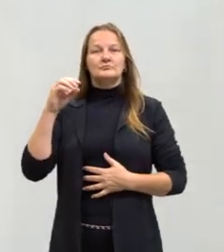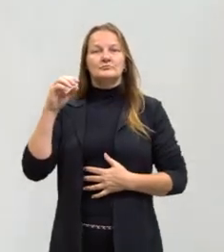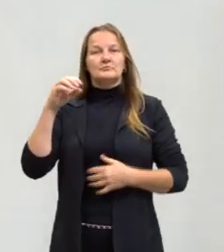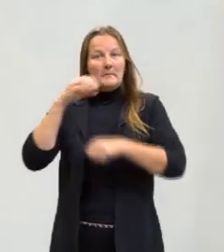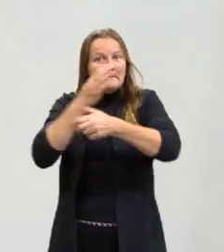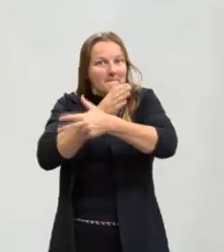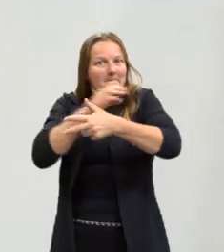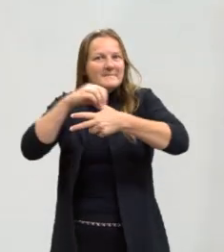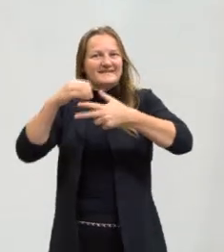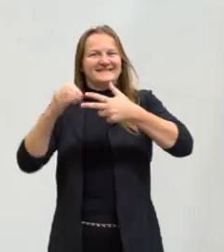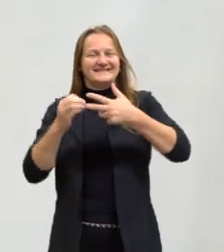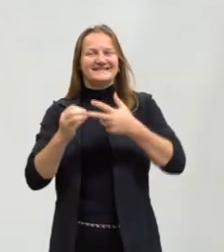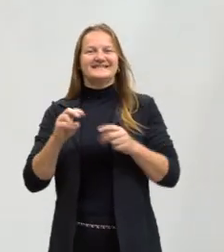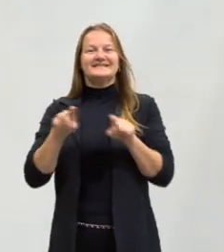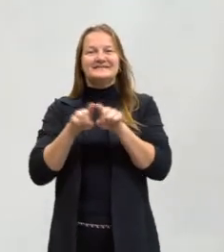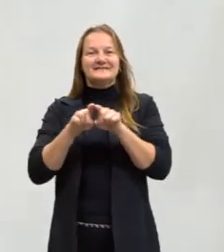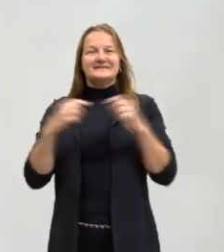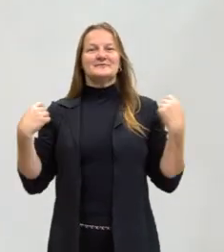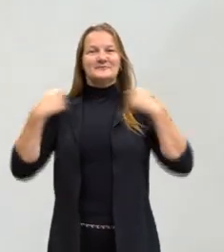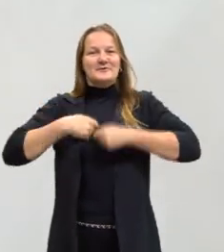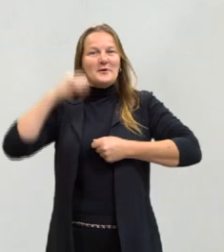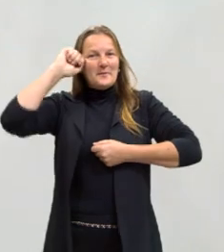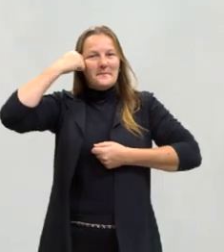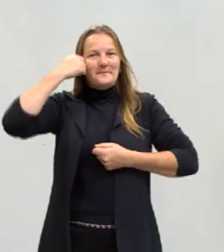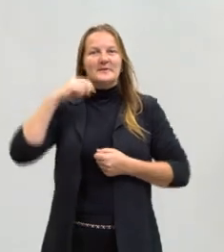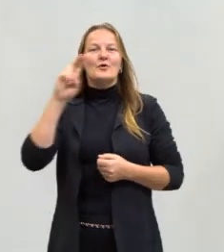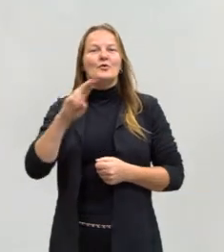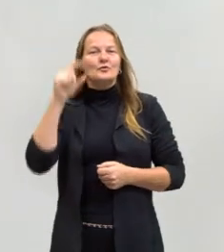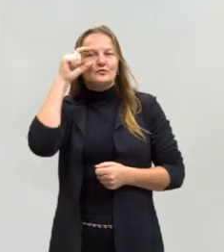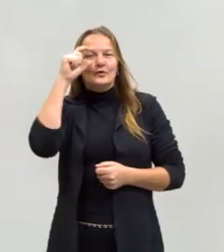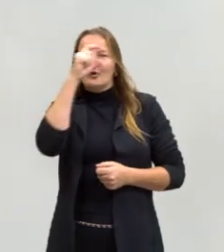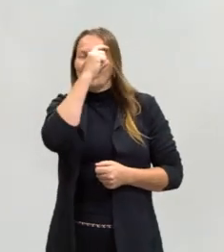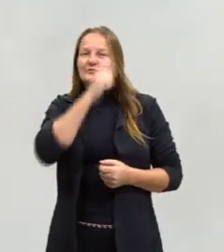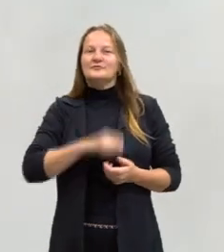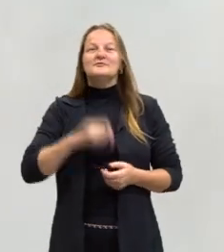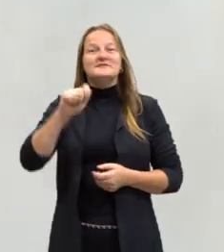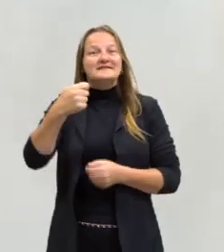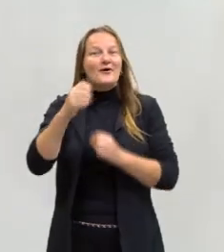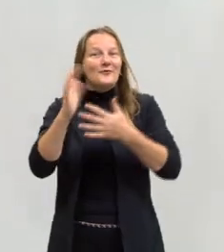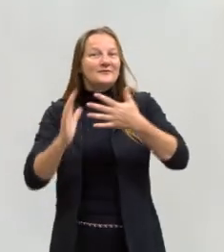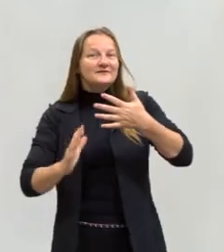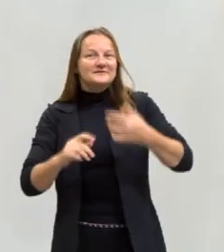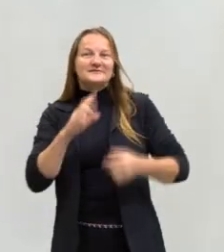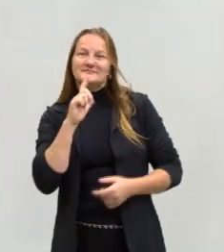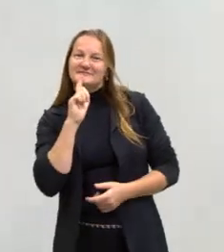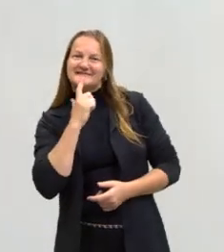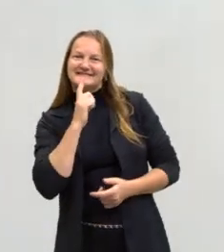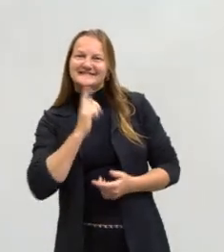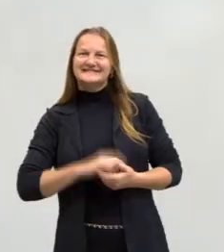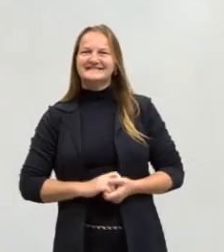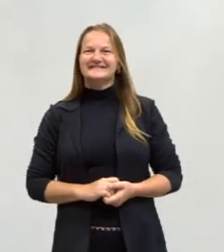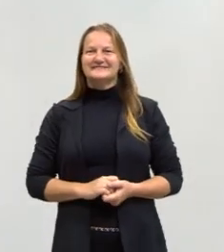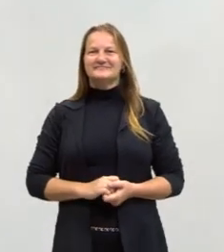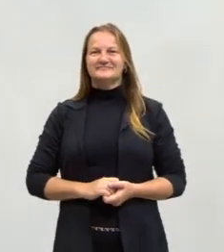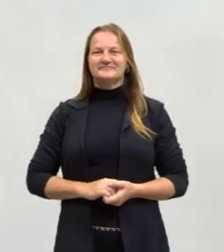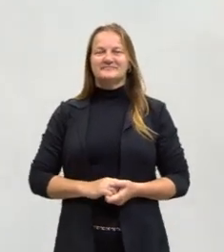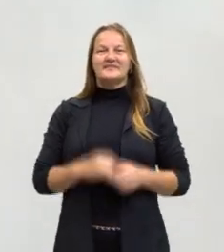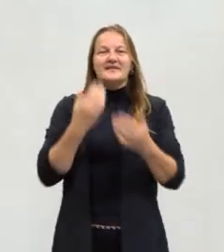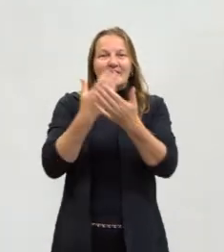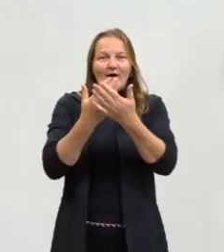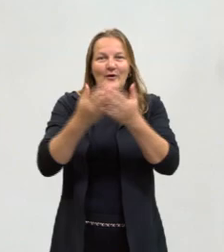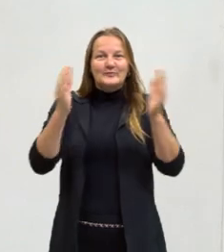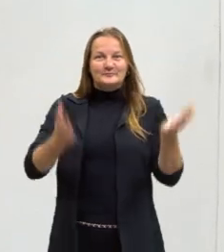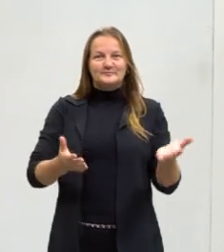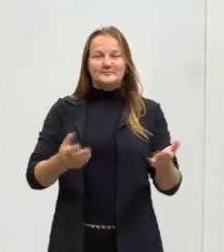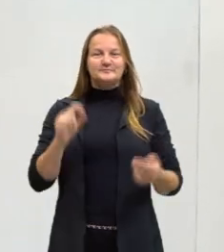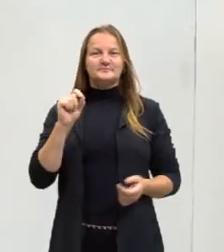ela também utiliza o óculos certo esse é o meu sinal em Libras a nossa aula de hoje